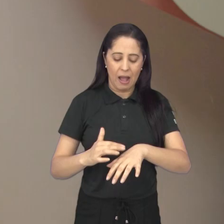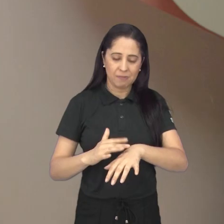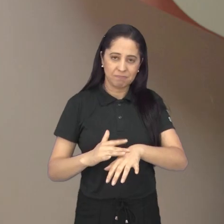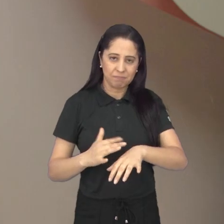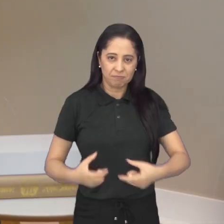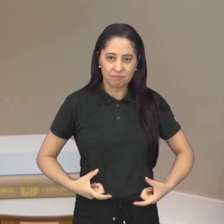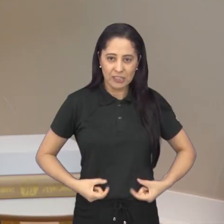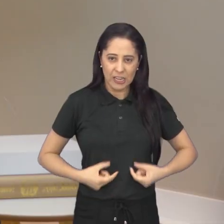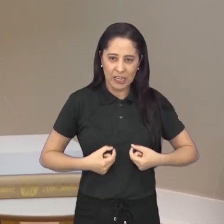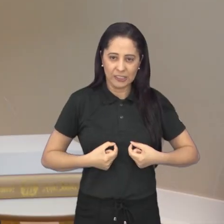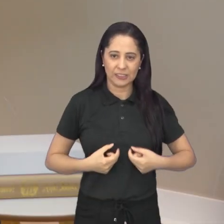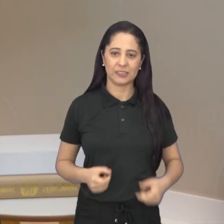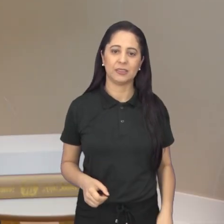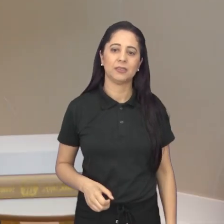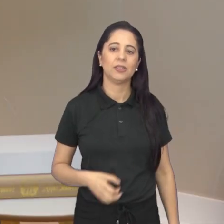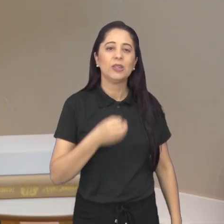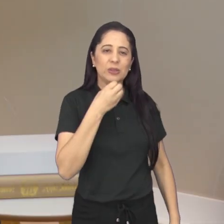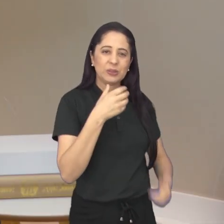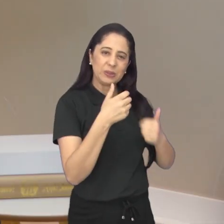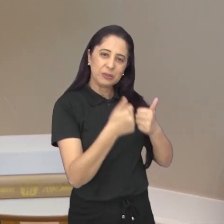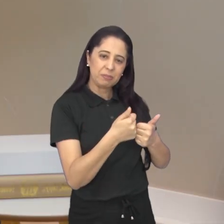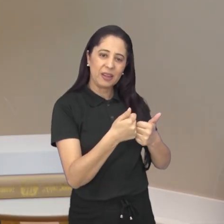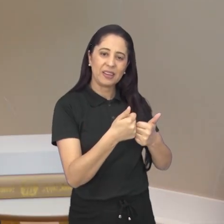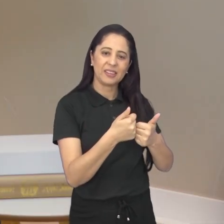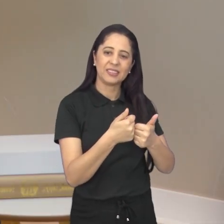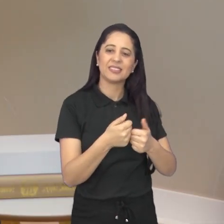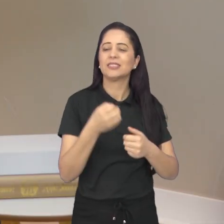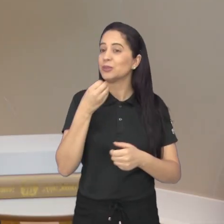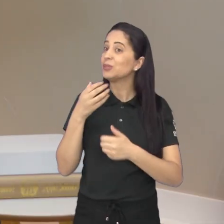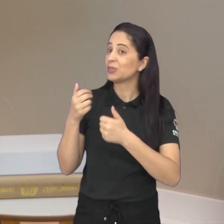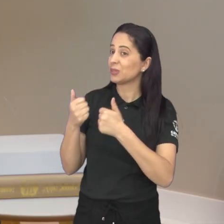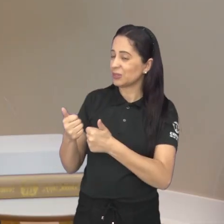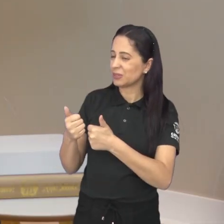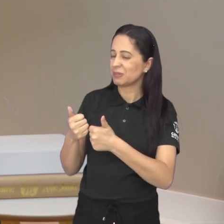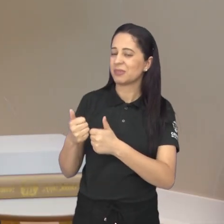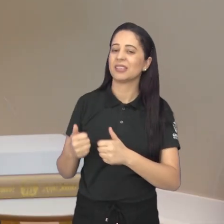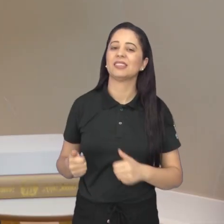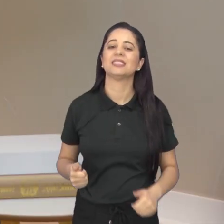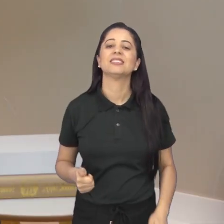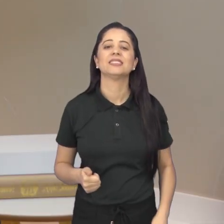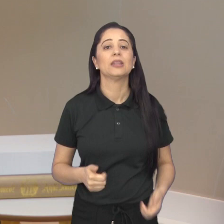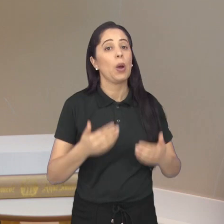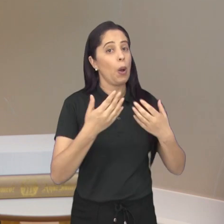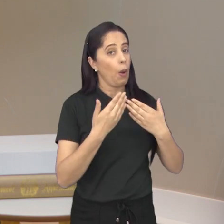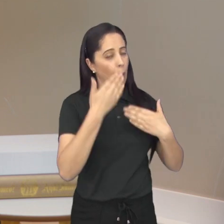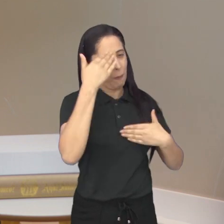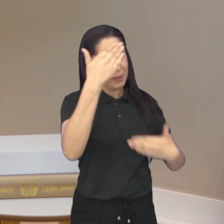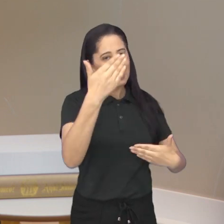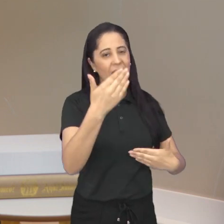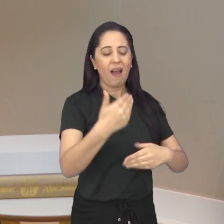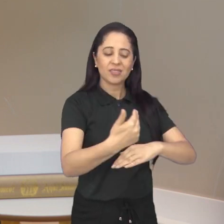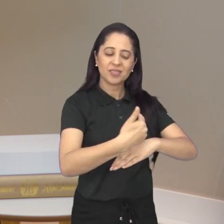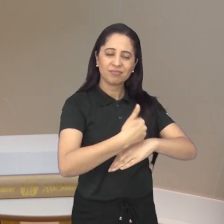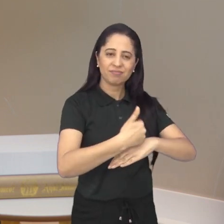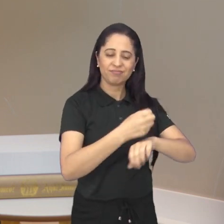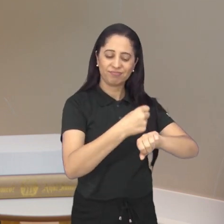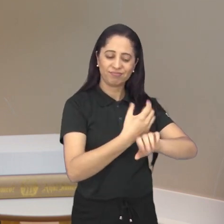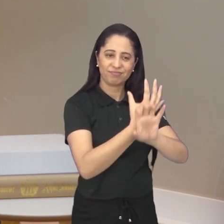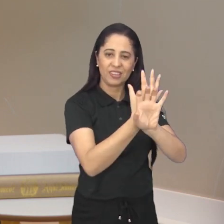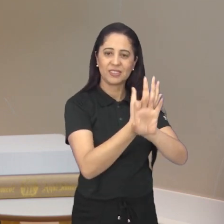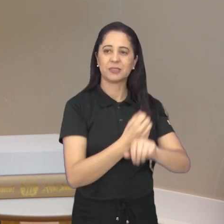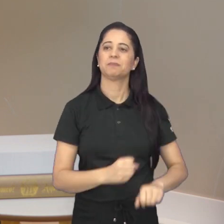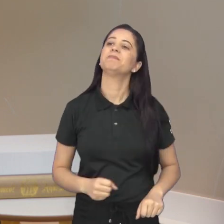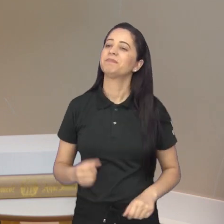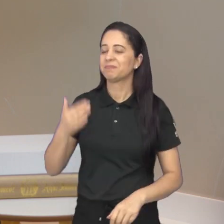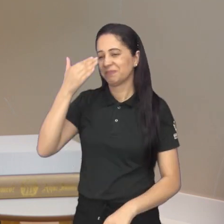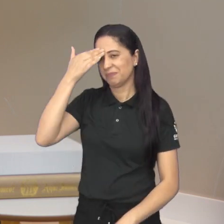intestino. Deriana, tudo bem? Tudo bem, e você? Tudo ótimo. Muito obrigada pela participação.